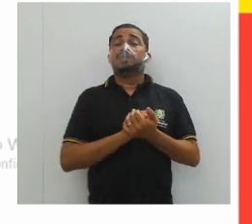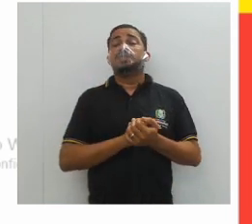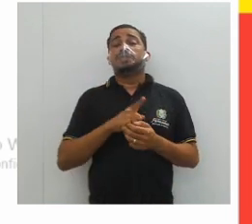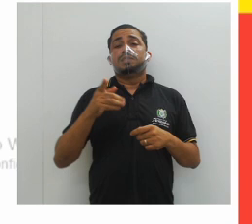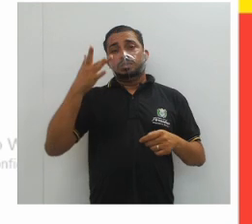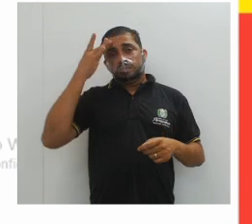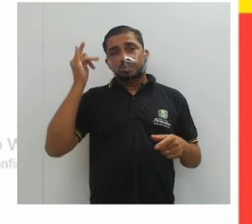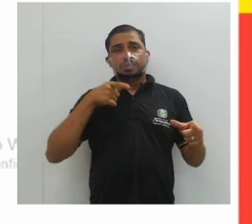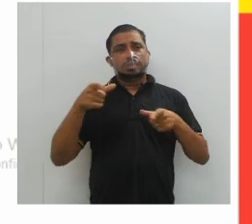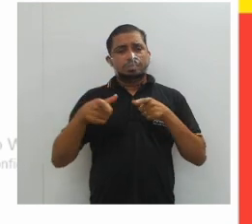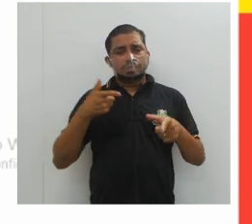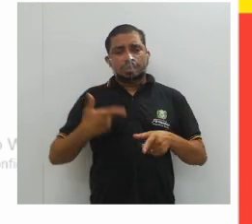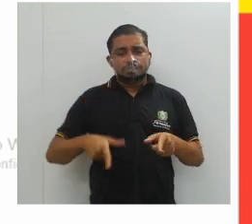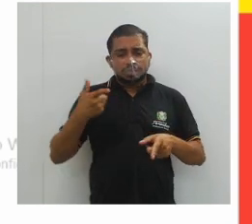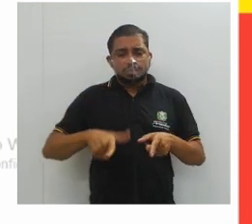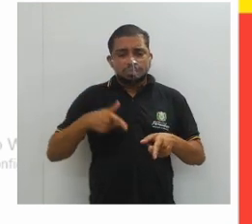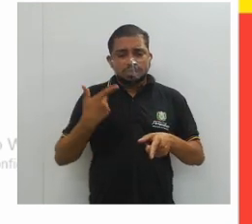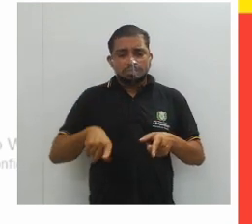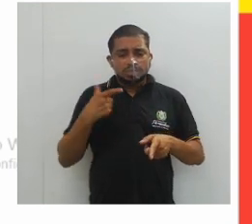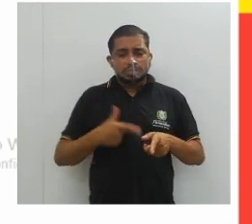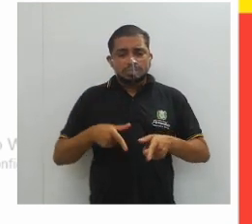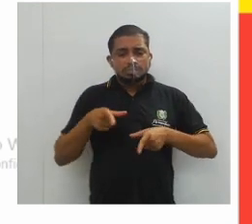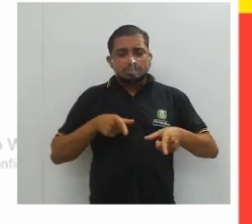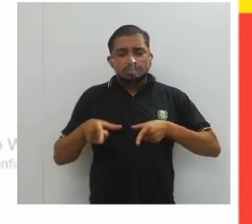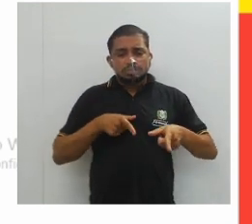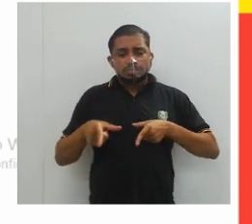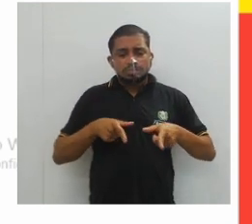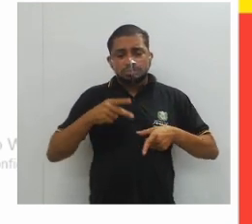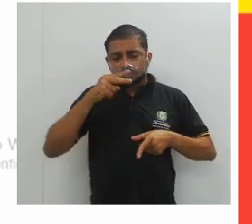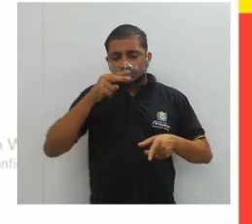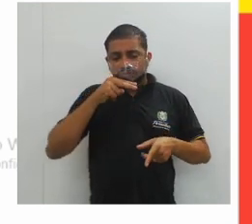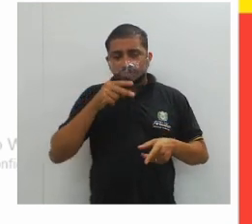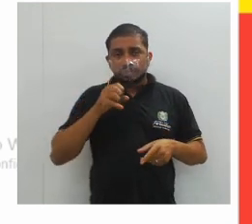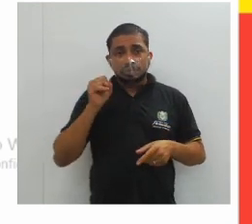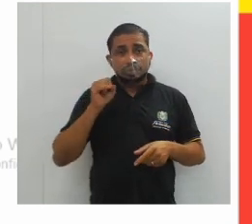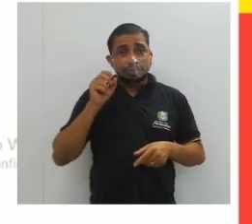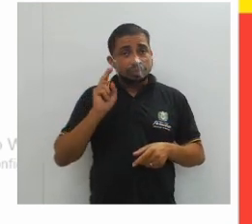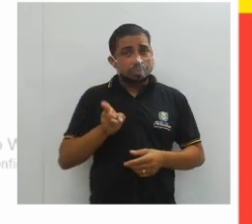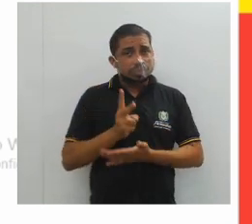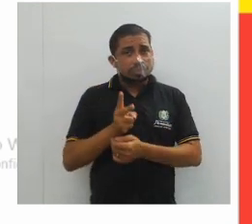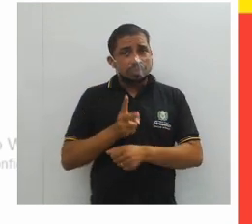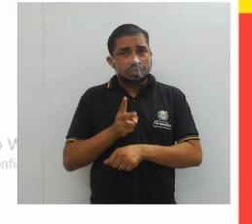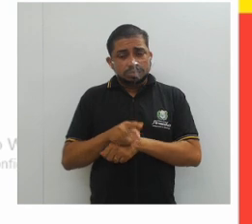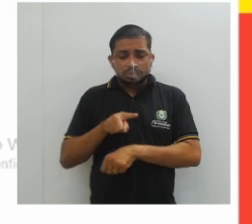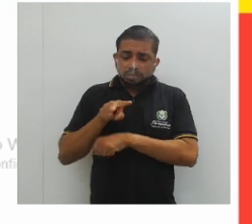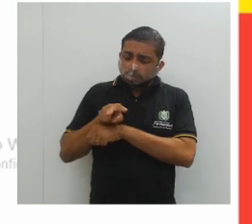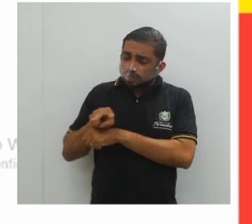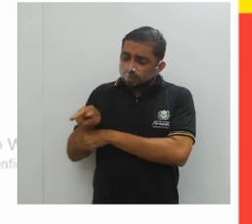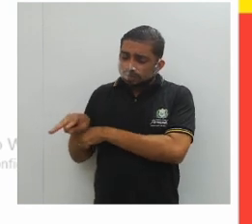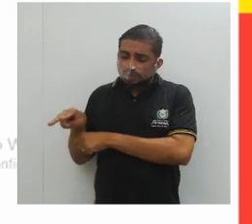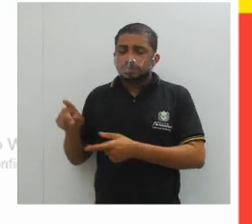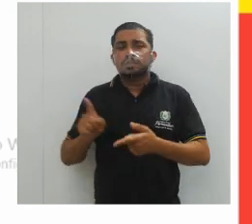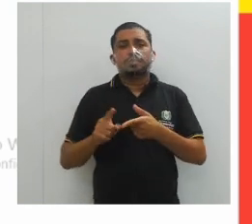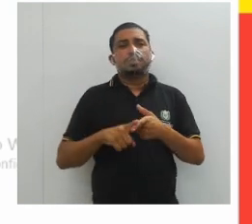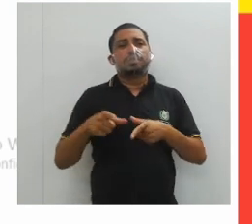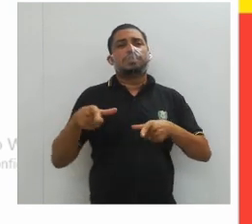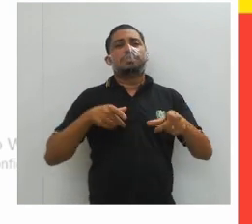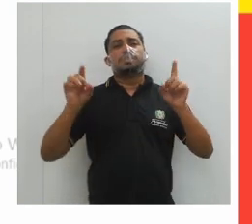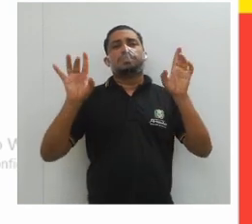fazem trabalhos repetitivos, né? Sempre observado, e trabalhos específicos também.